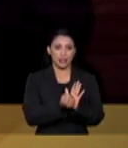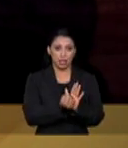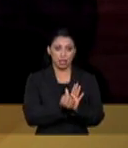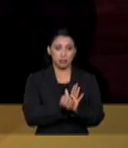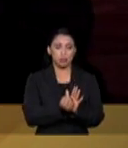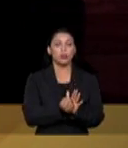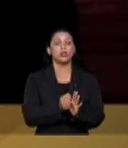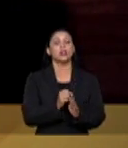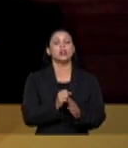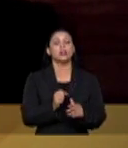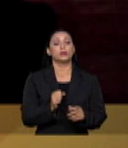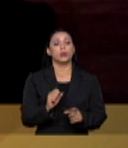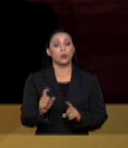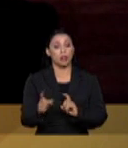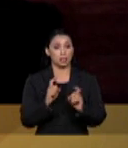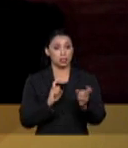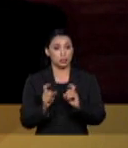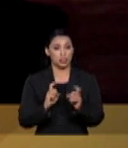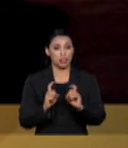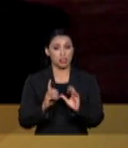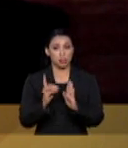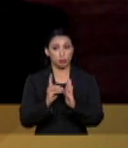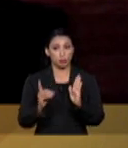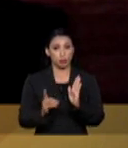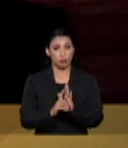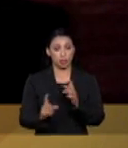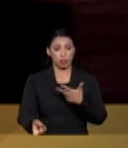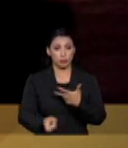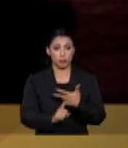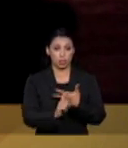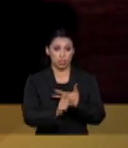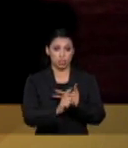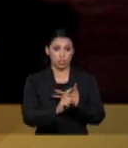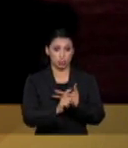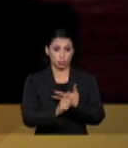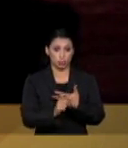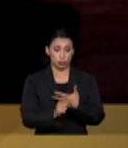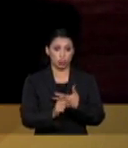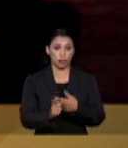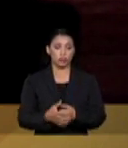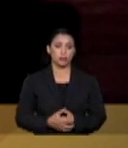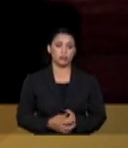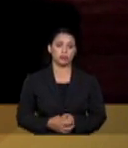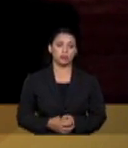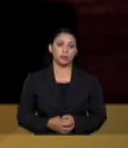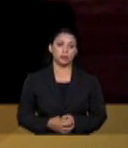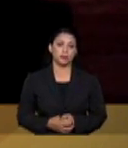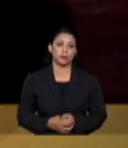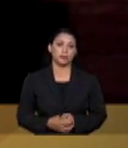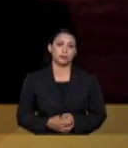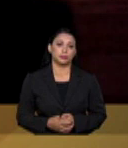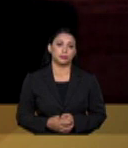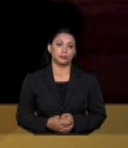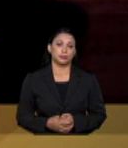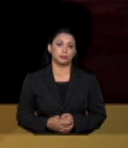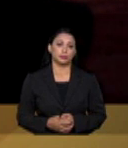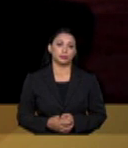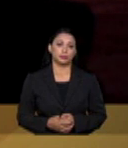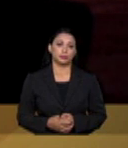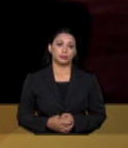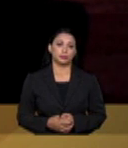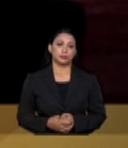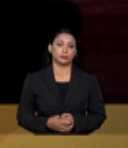processo estabelecido em decreto do Poder Executivo o longo e complexo procedimento